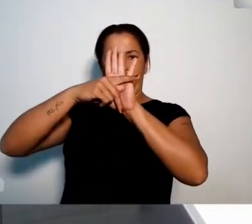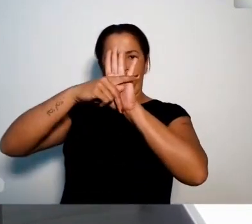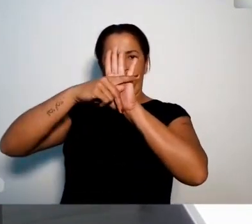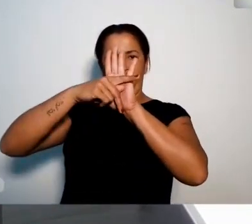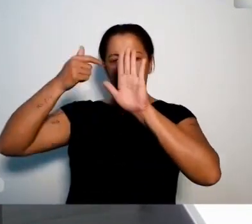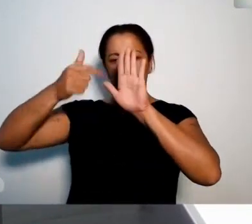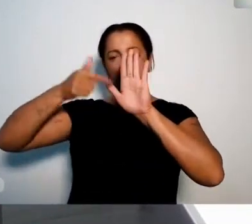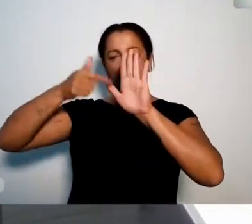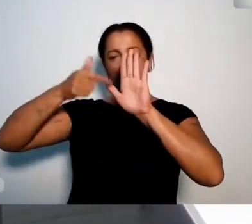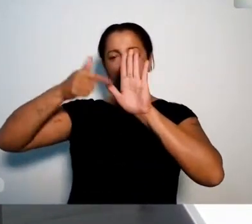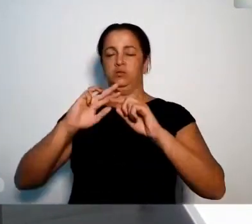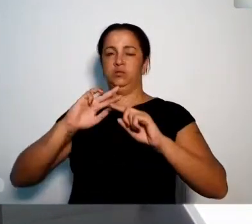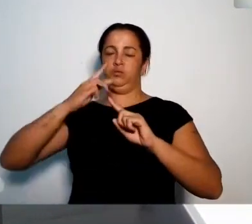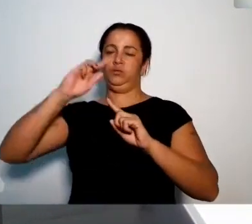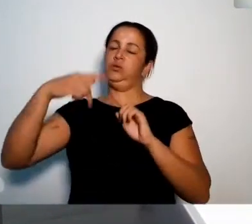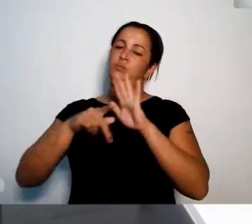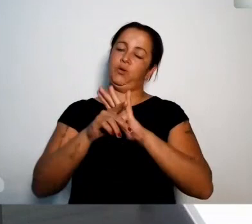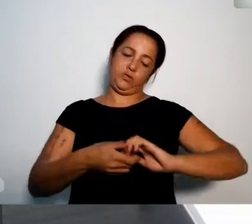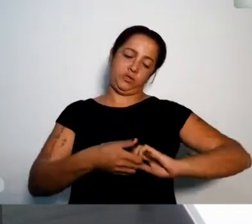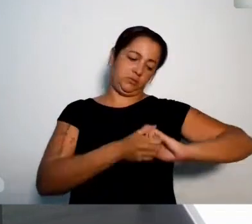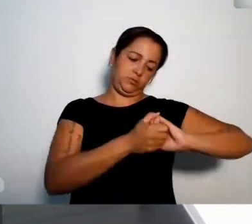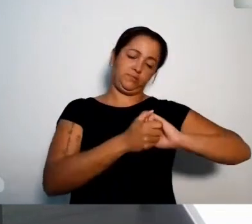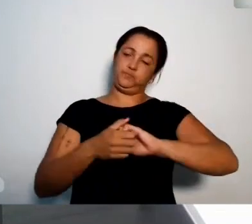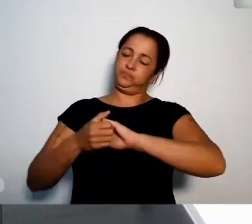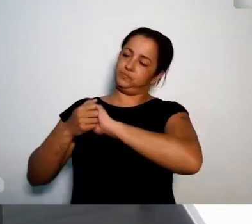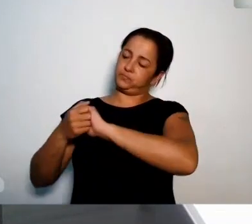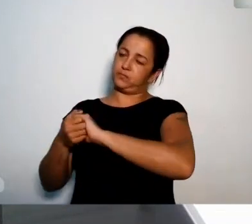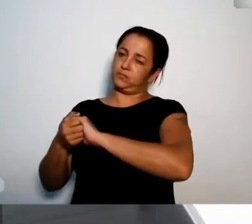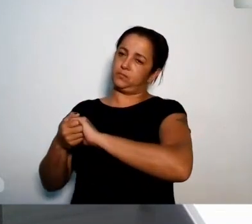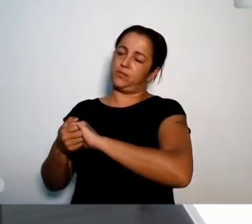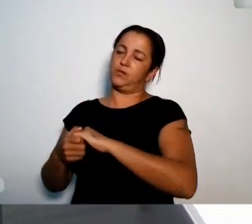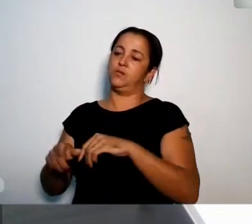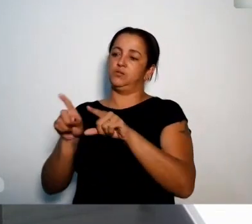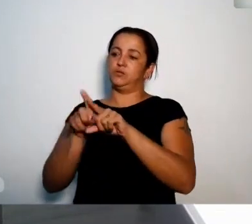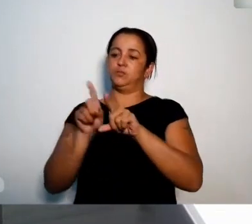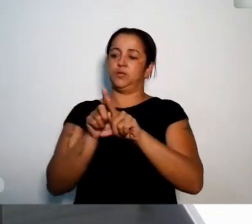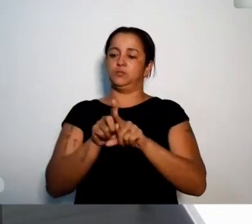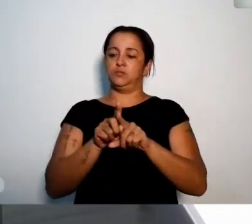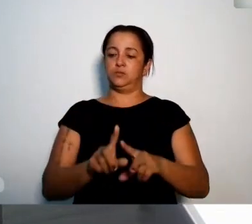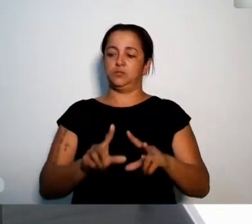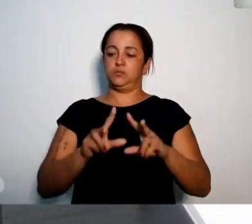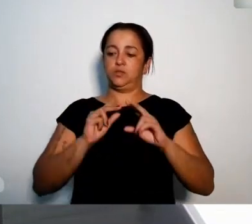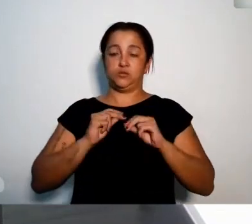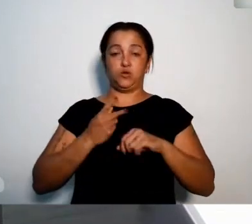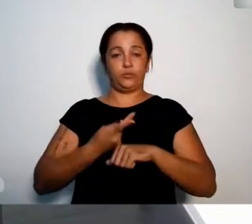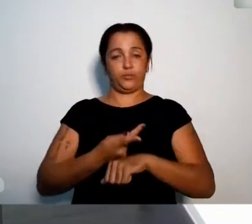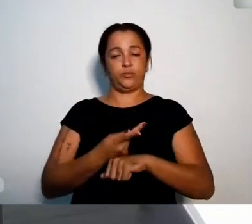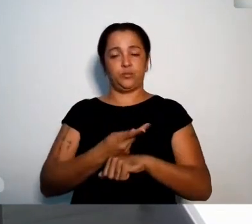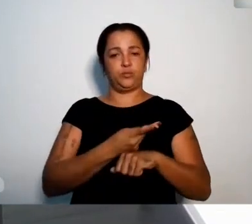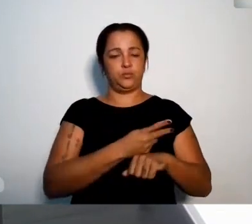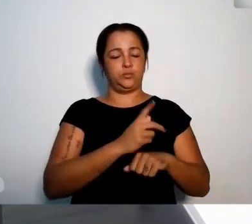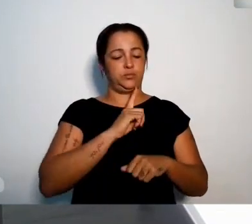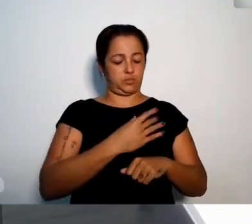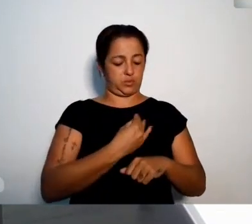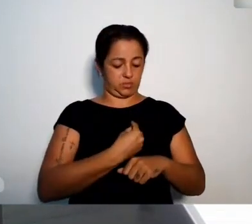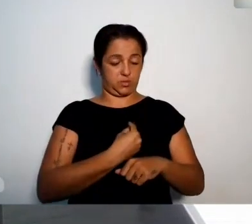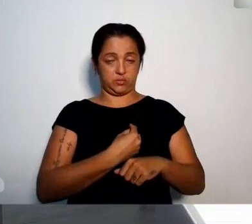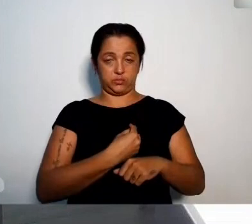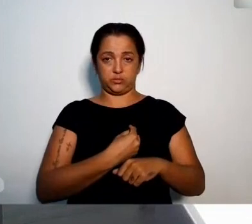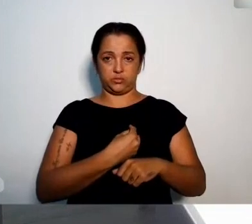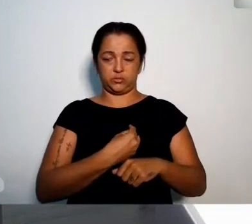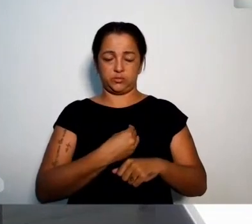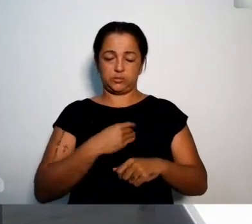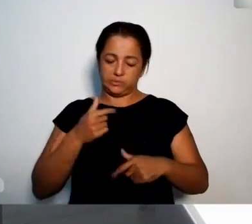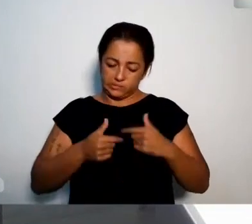para cumprimentar e também tecer méritos aqui aos procuradores que se fazem presente, que trabalharam bastante para que tudo